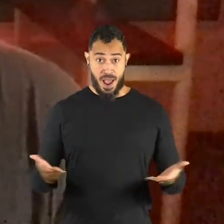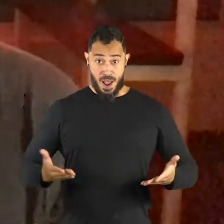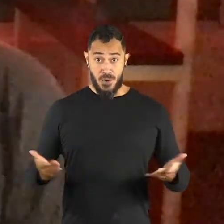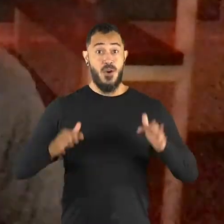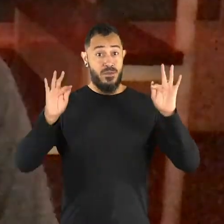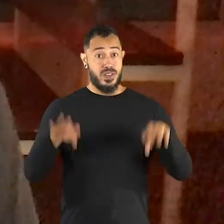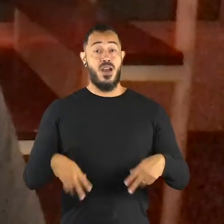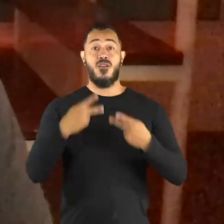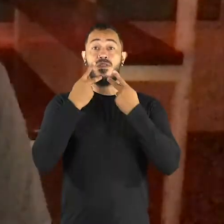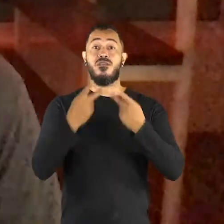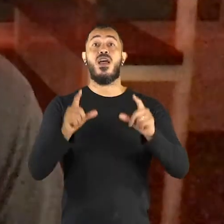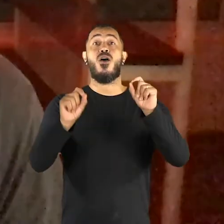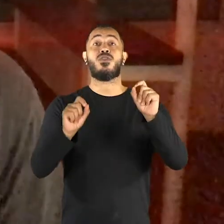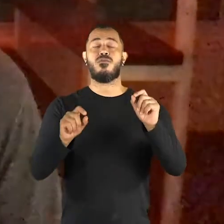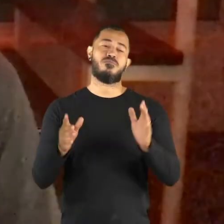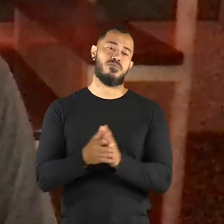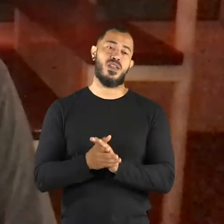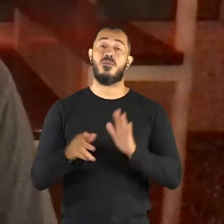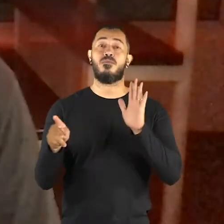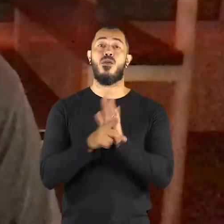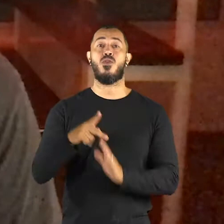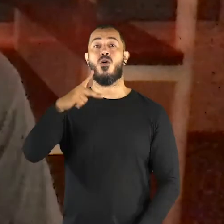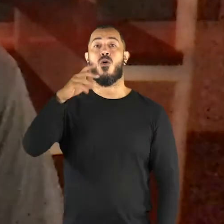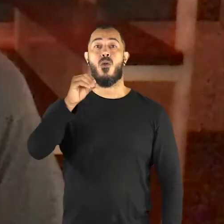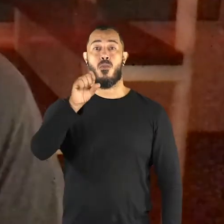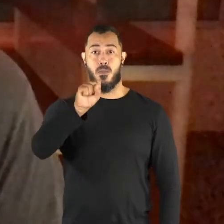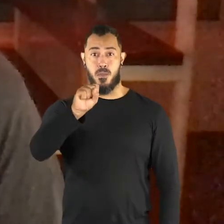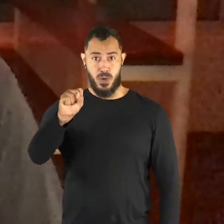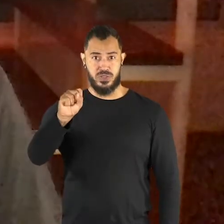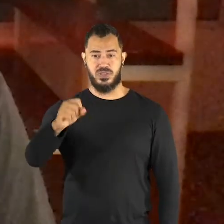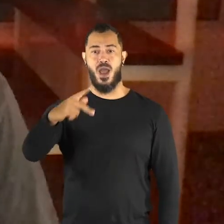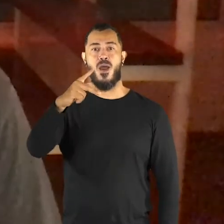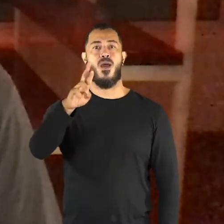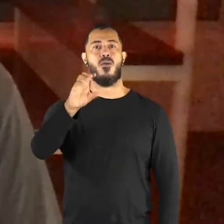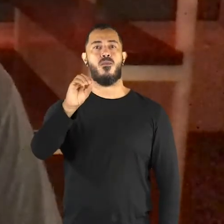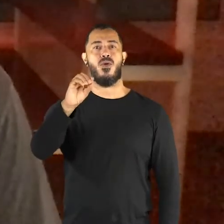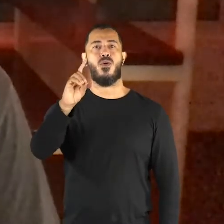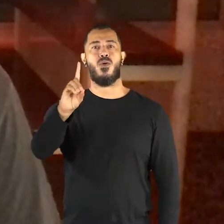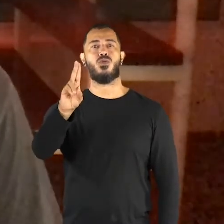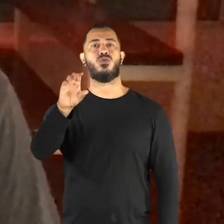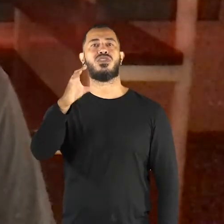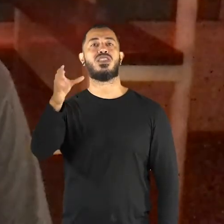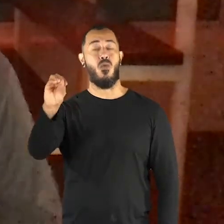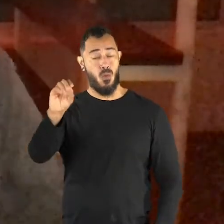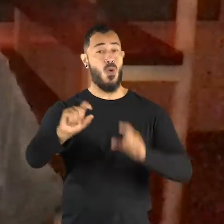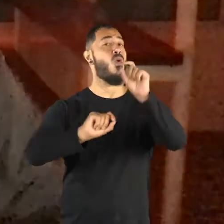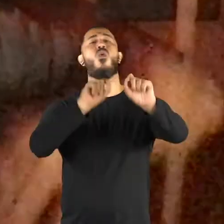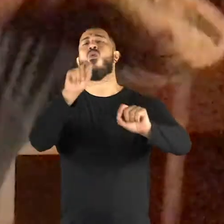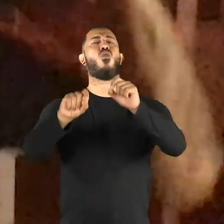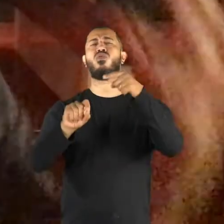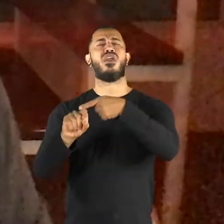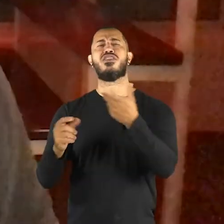eu queria falar um pouco sobre a montagem, sobre a pós-produção. Por que eu gosto de falar disso? Porque depois de construirmos